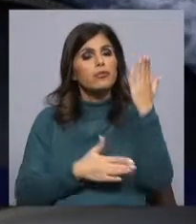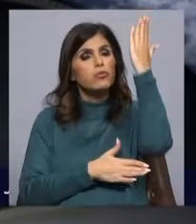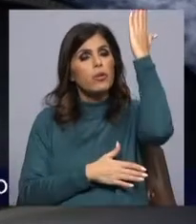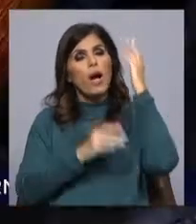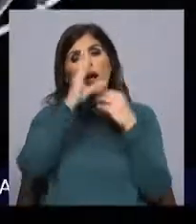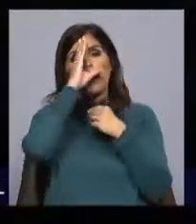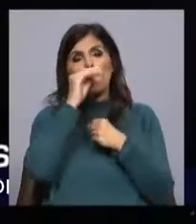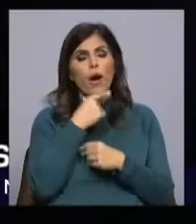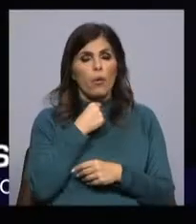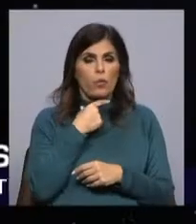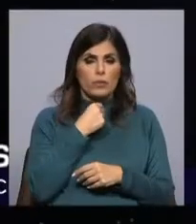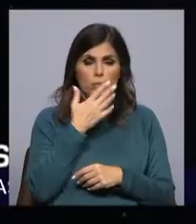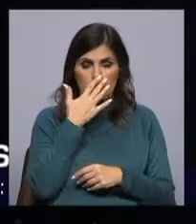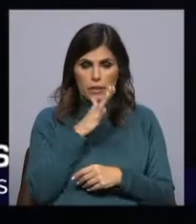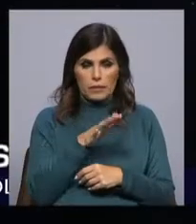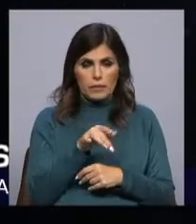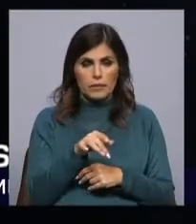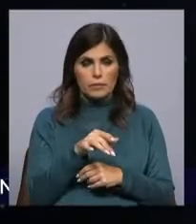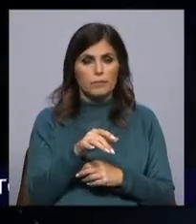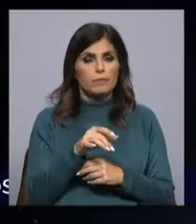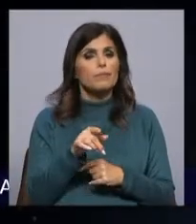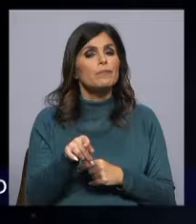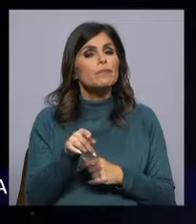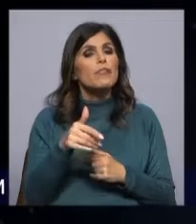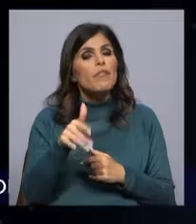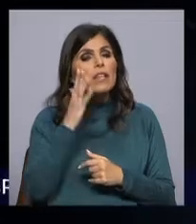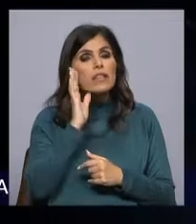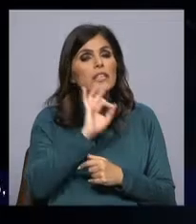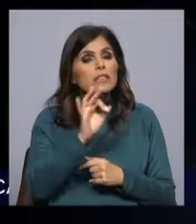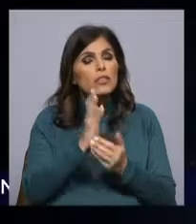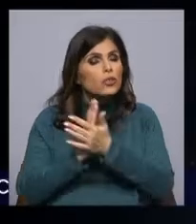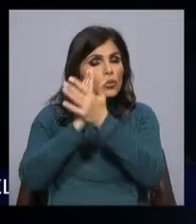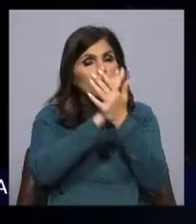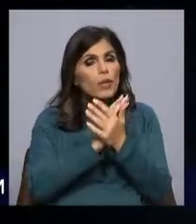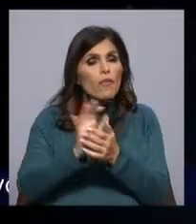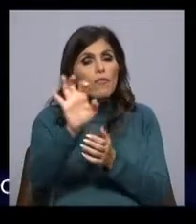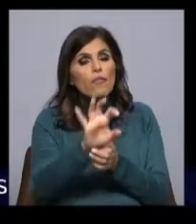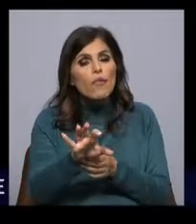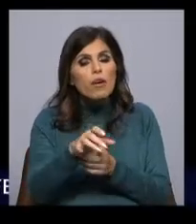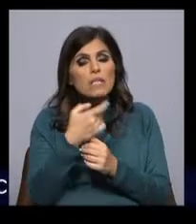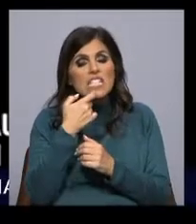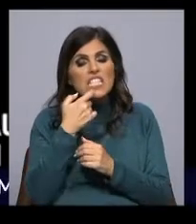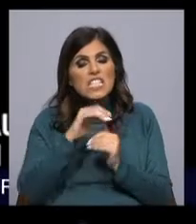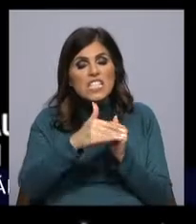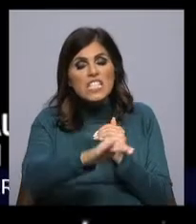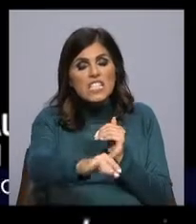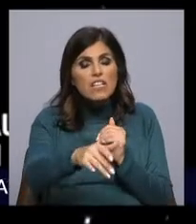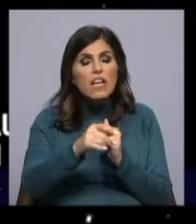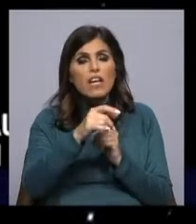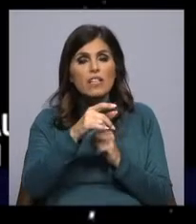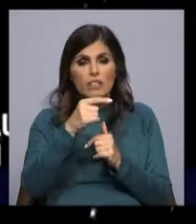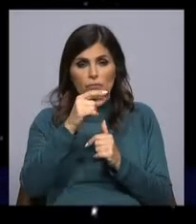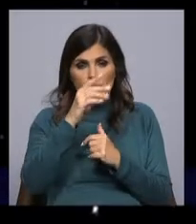Lua, em agosto, a Pathfinder Lunar Orbiter, e que vai tentar estudar a composição mineral da Lua e depósitos